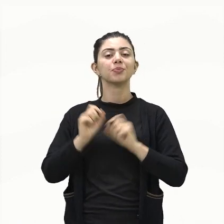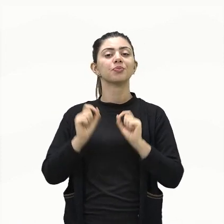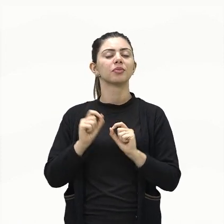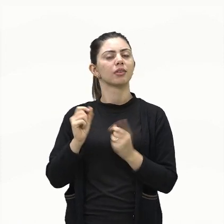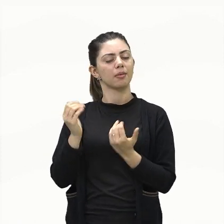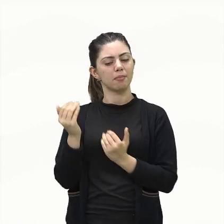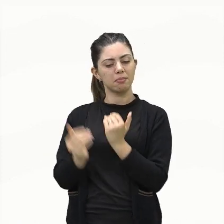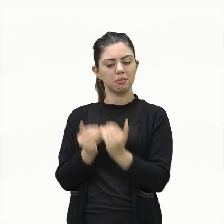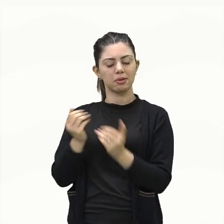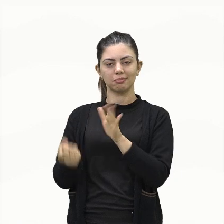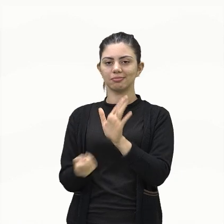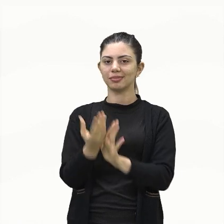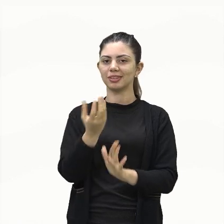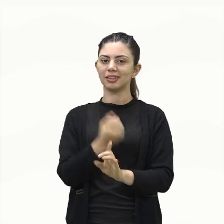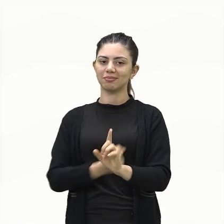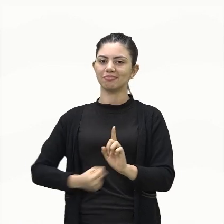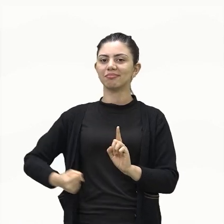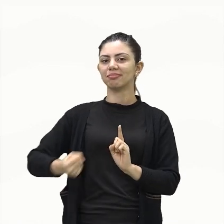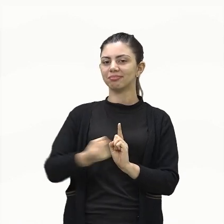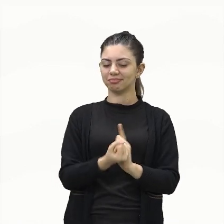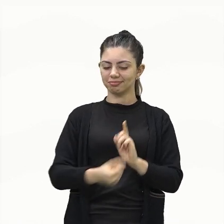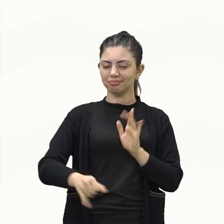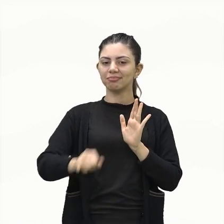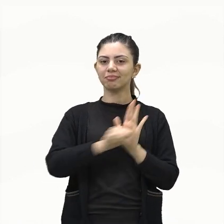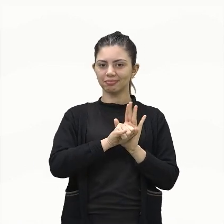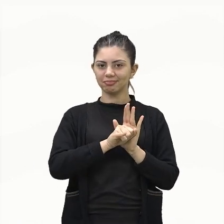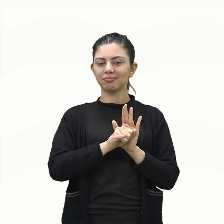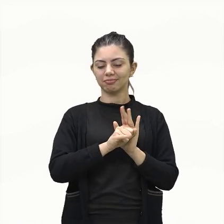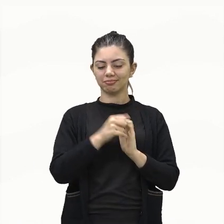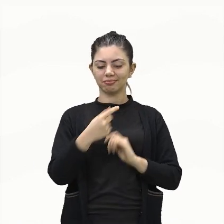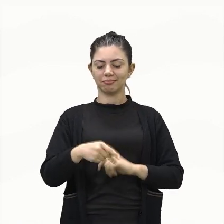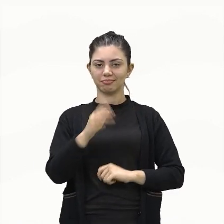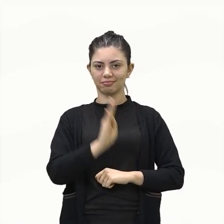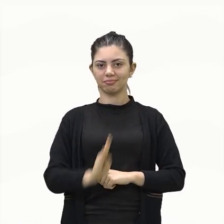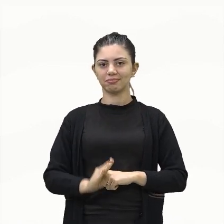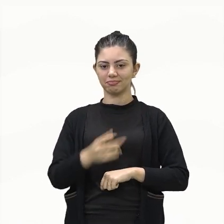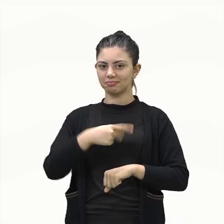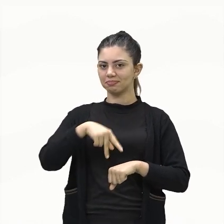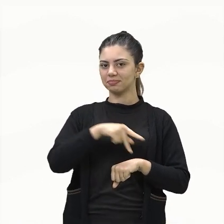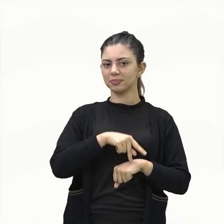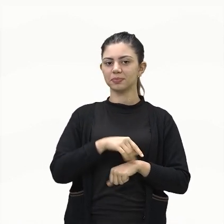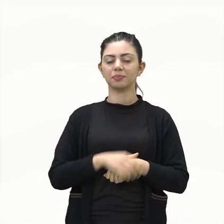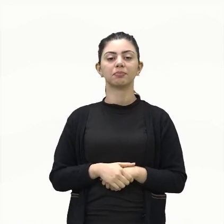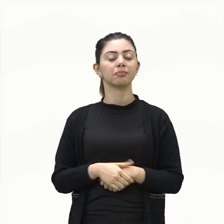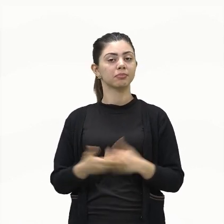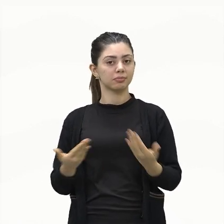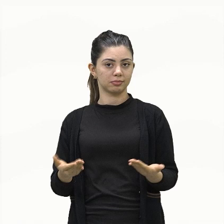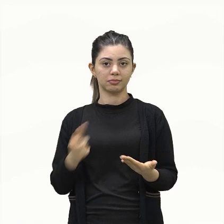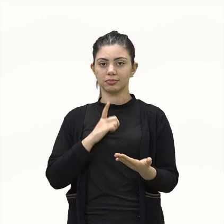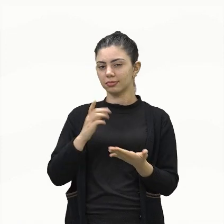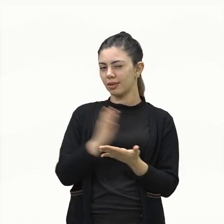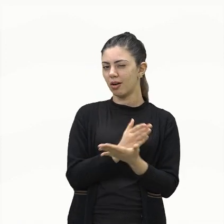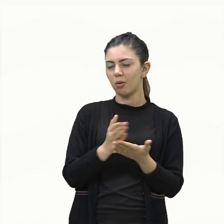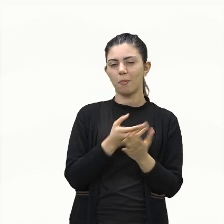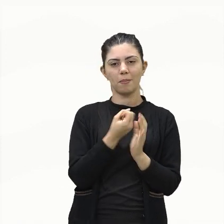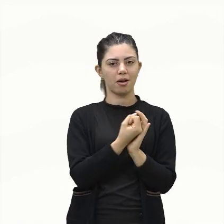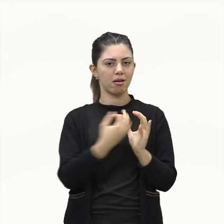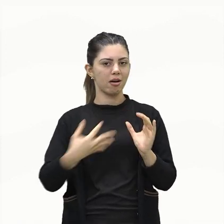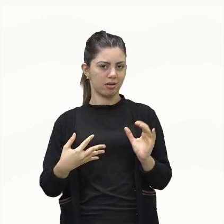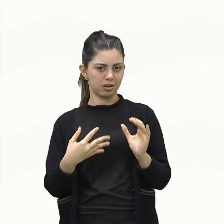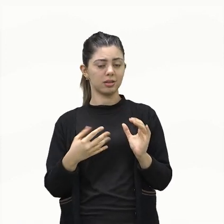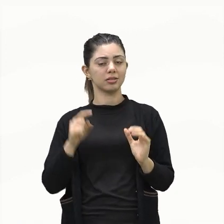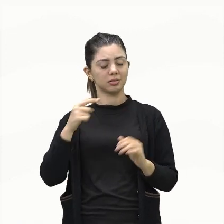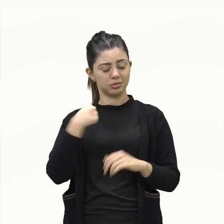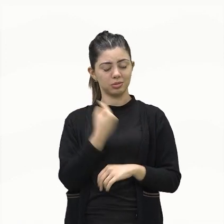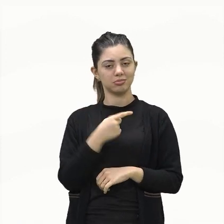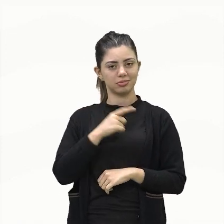formação da nossa identidade nacional, tá bom? Eu tenho aqui alguns elementos presentes da nossa